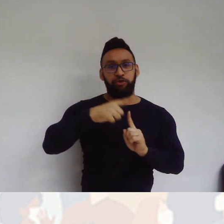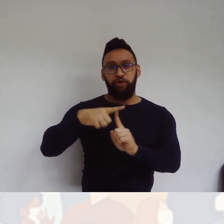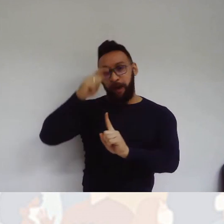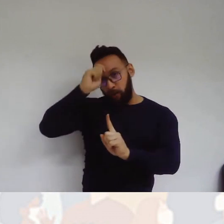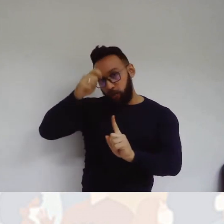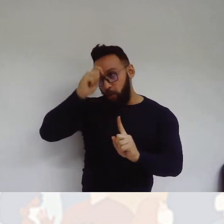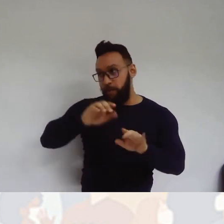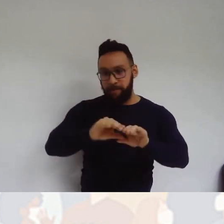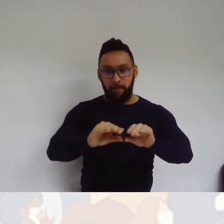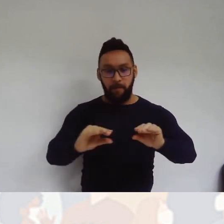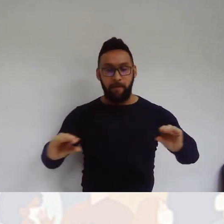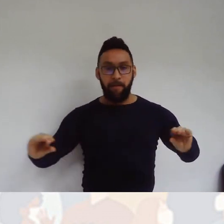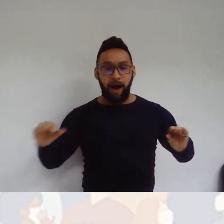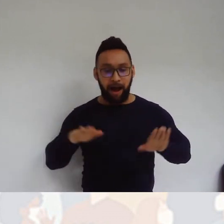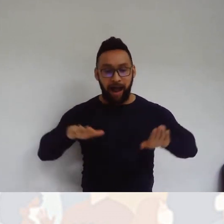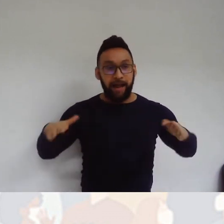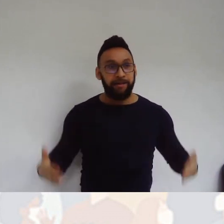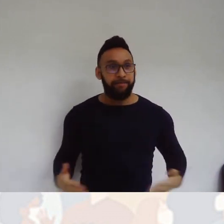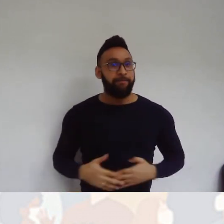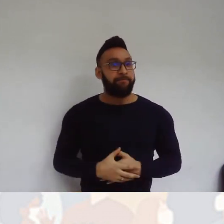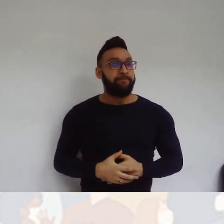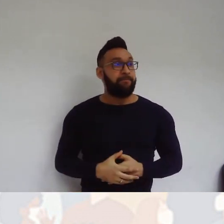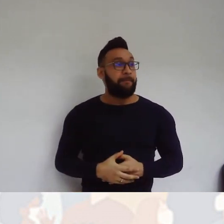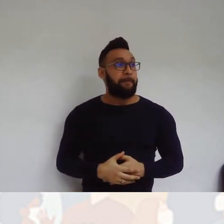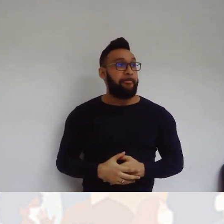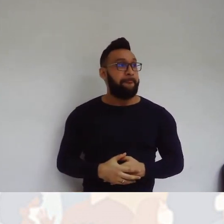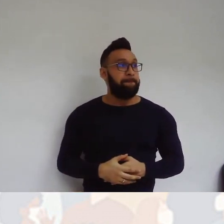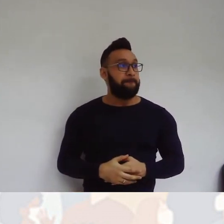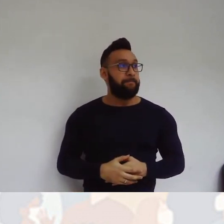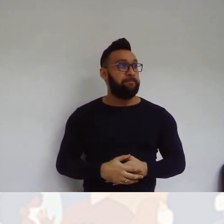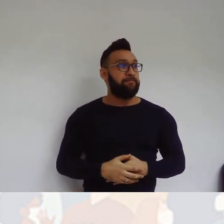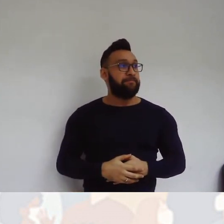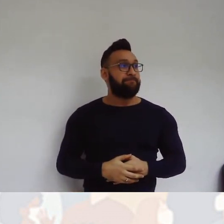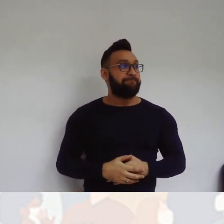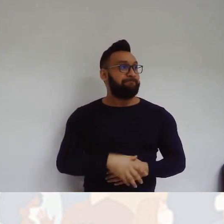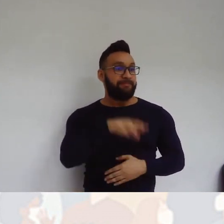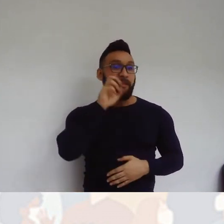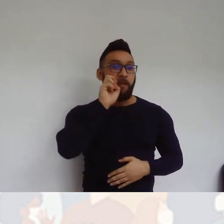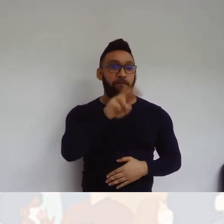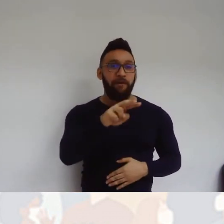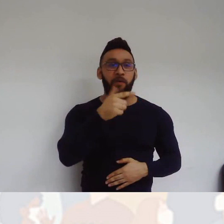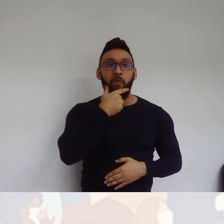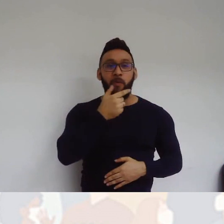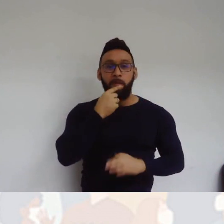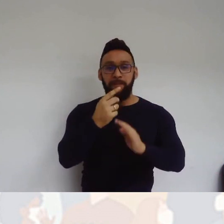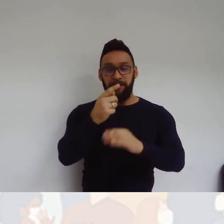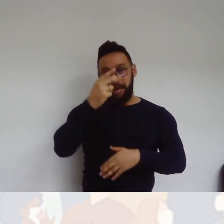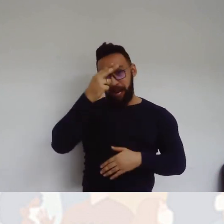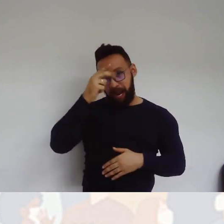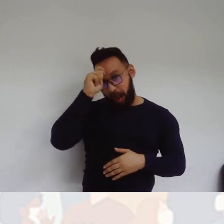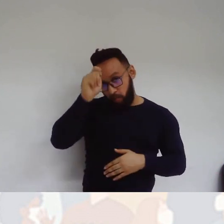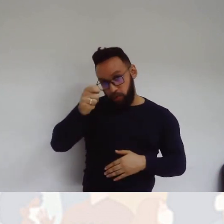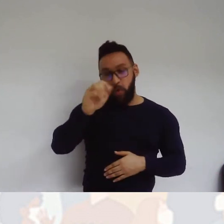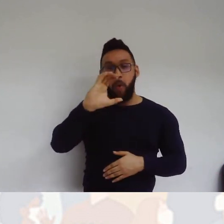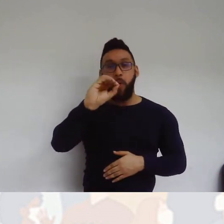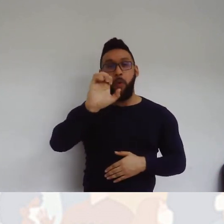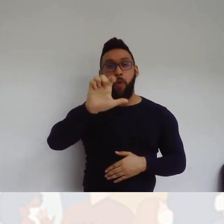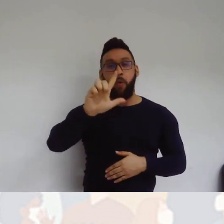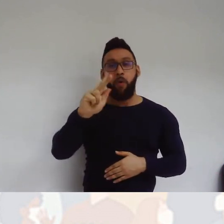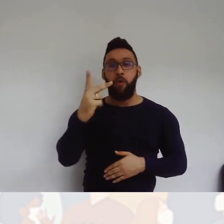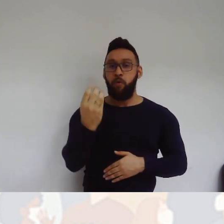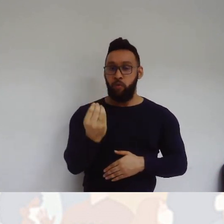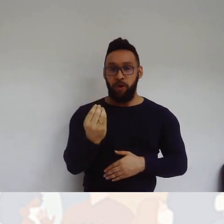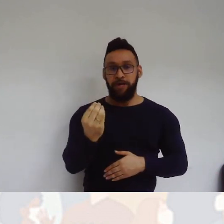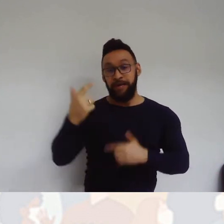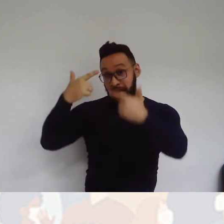Exatamente. Nós estamos com um livro... eu estava vendo o Coelho, ele saiu, mas é um dos autores do livro Intertício